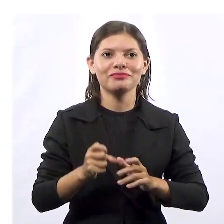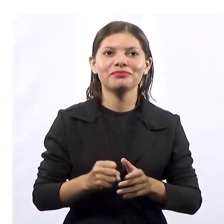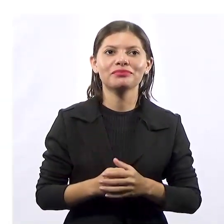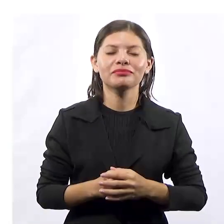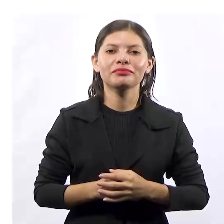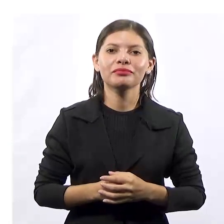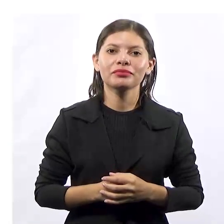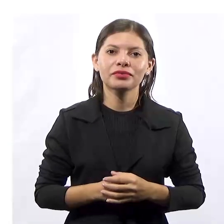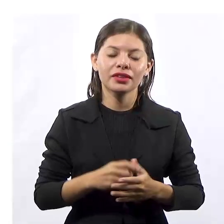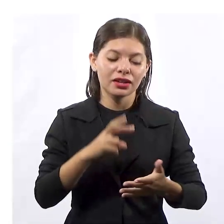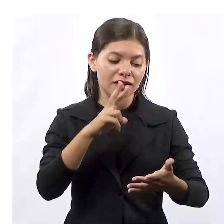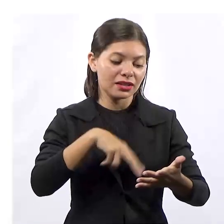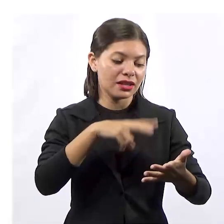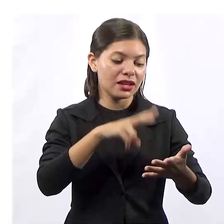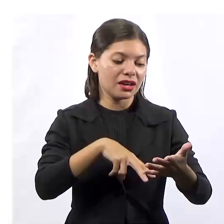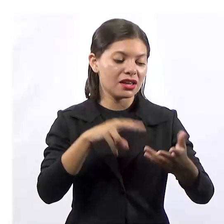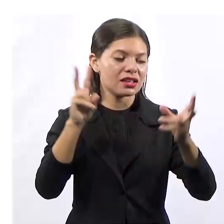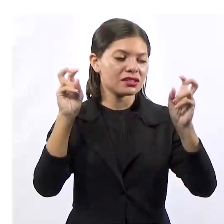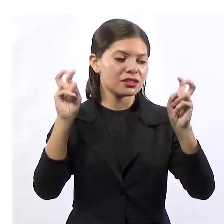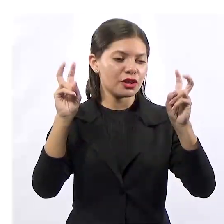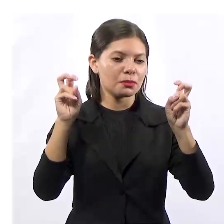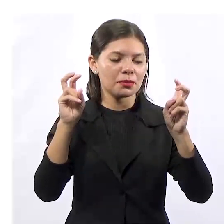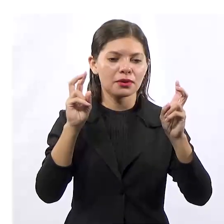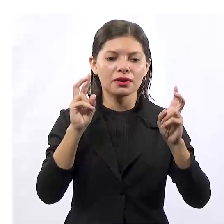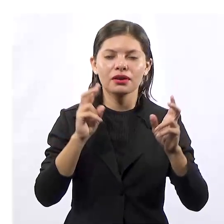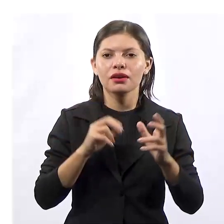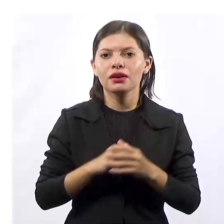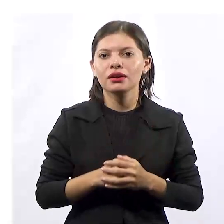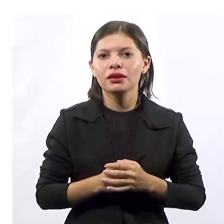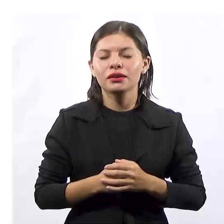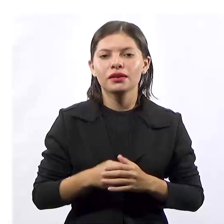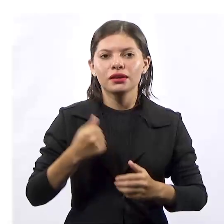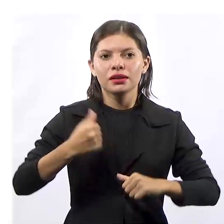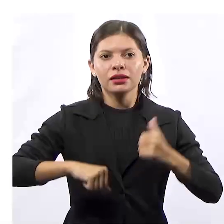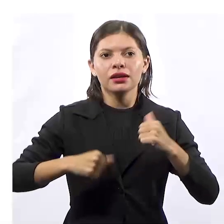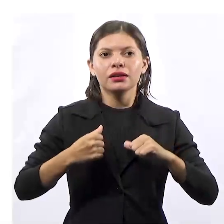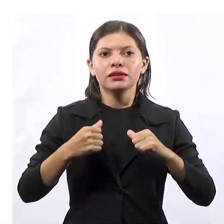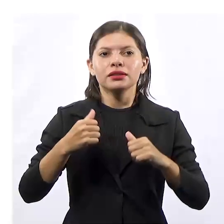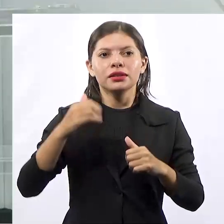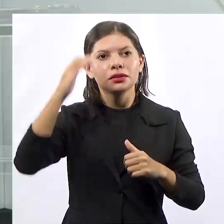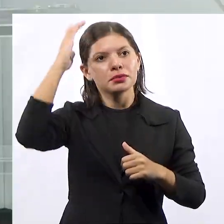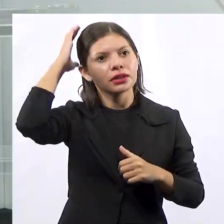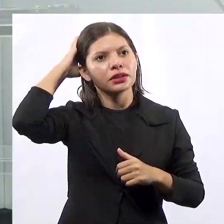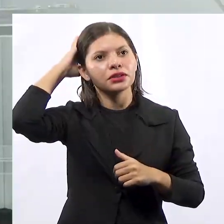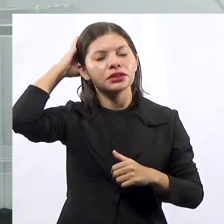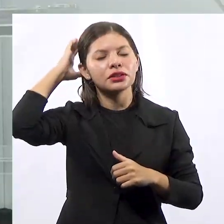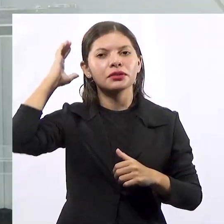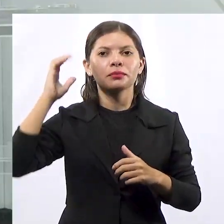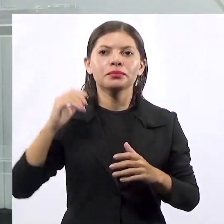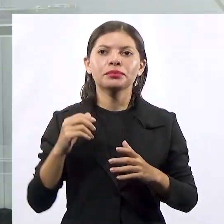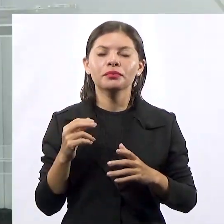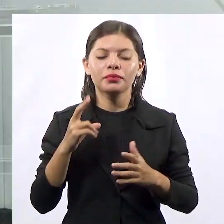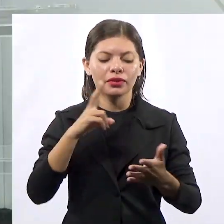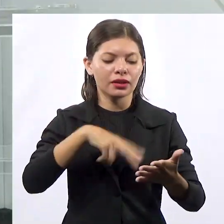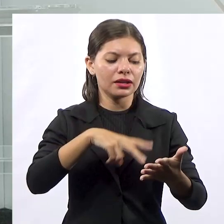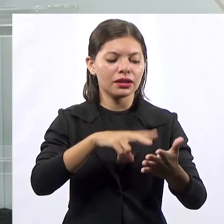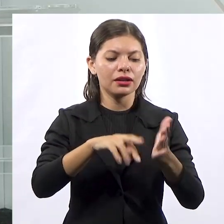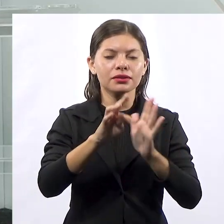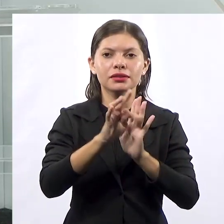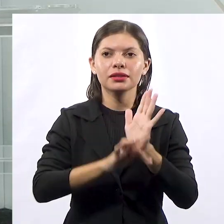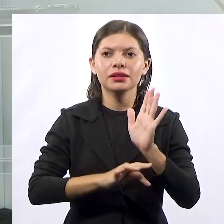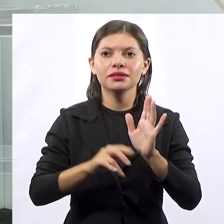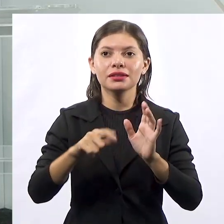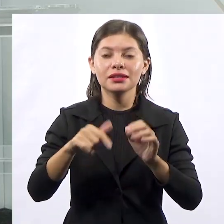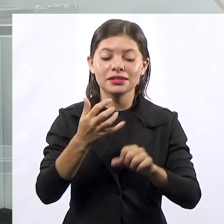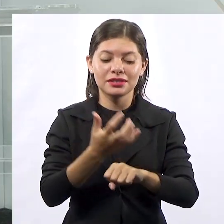neste tópico aqui, para falar da pesquisa na perspectiva de Bakhtin, vocês precisaram ter lido os textos da